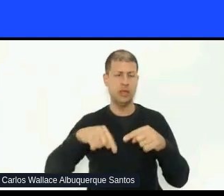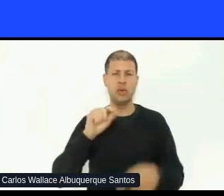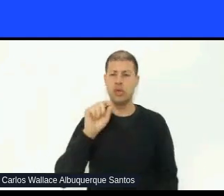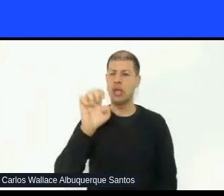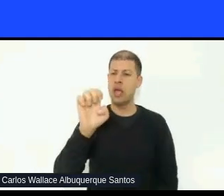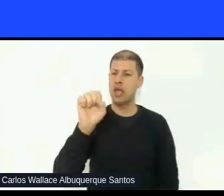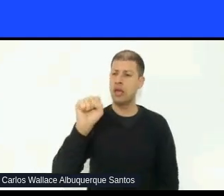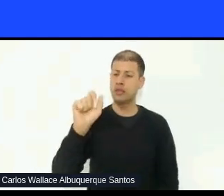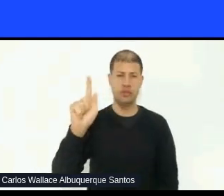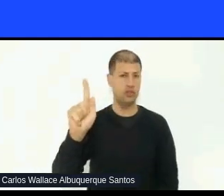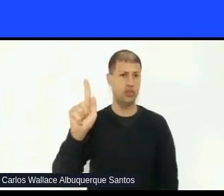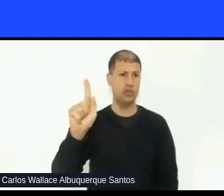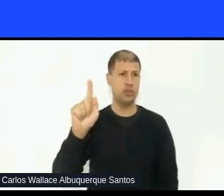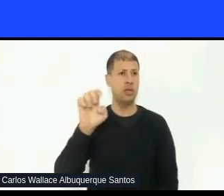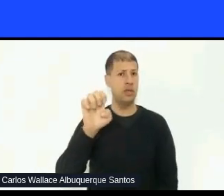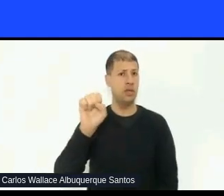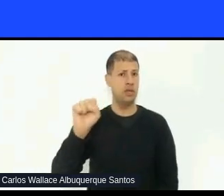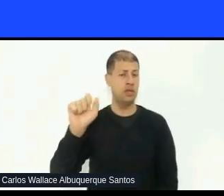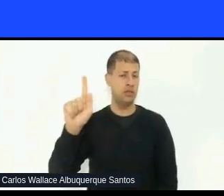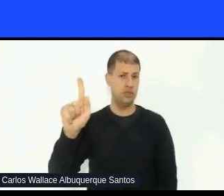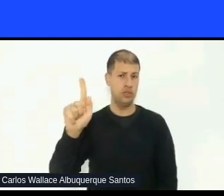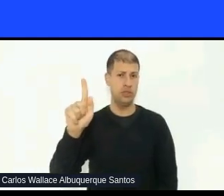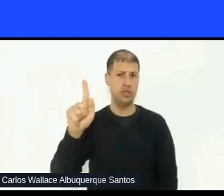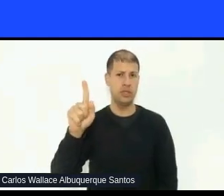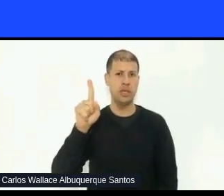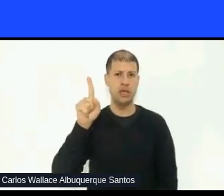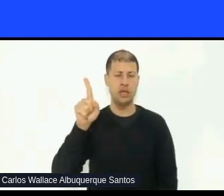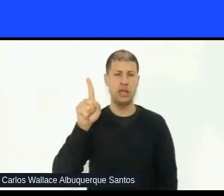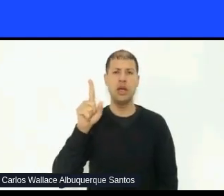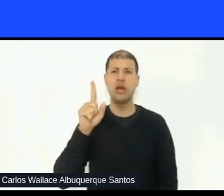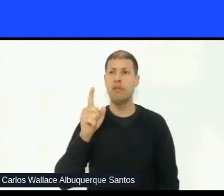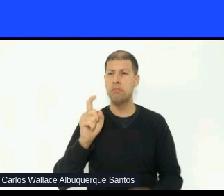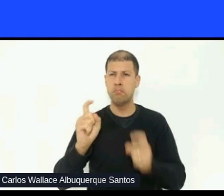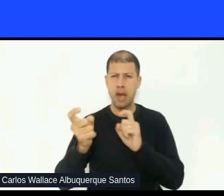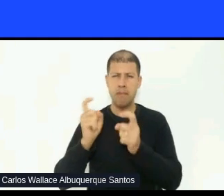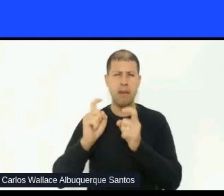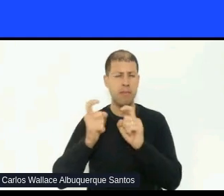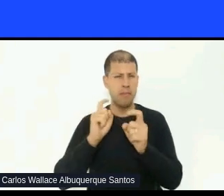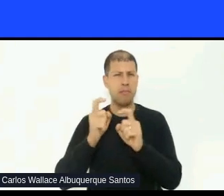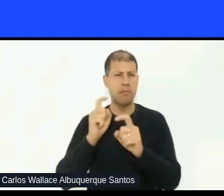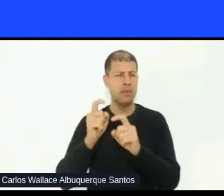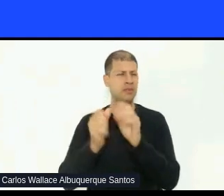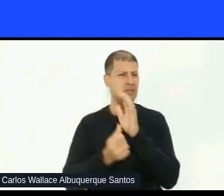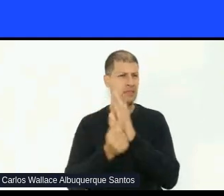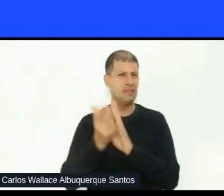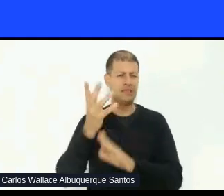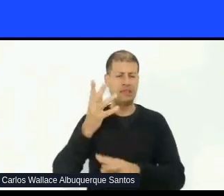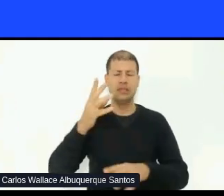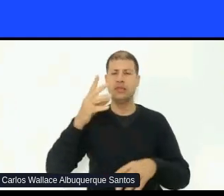ESG. A ESG é uma sigla que vem sendo discutida por diversas vezes dentro do mercado,